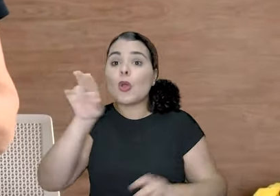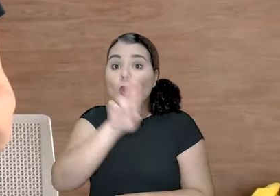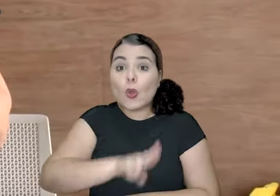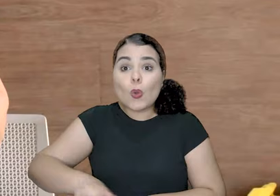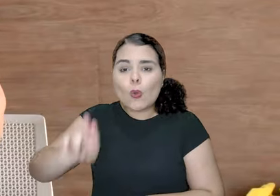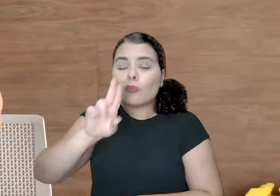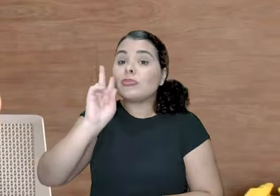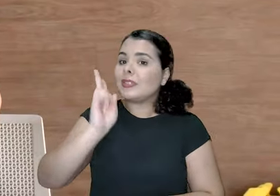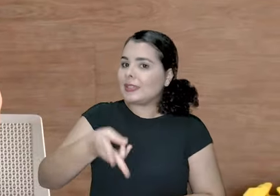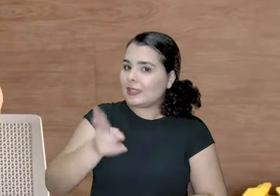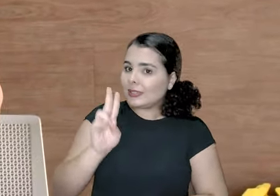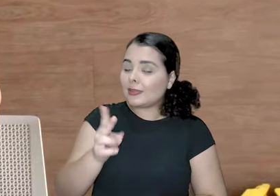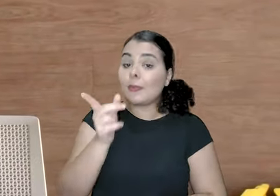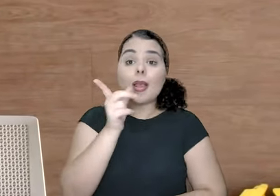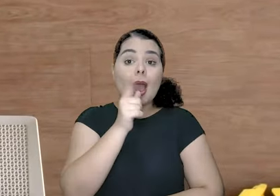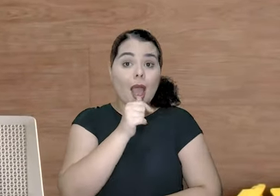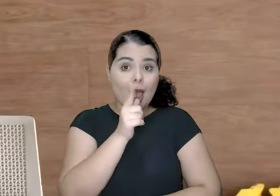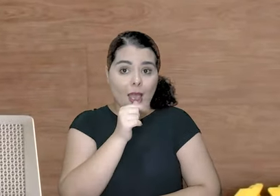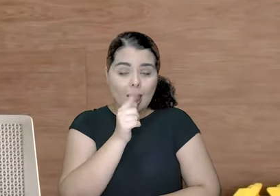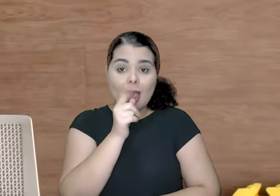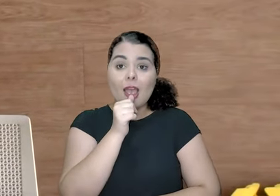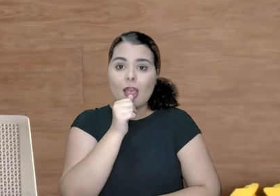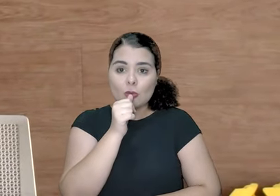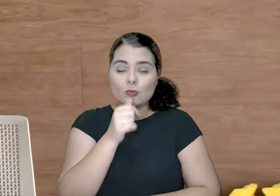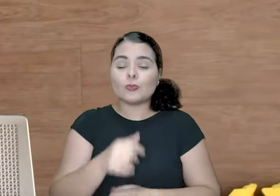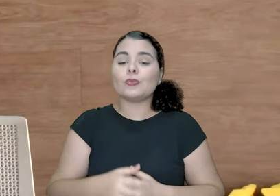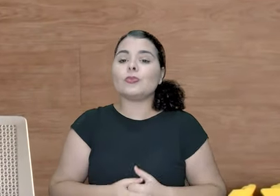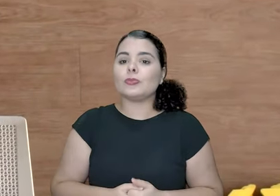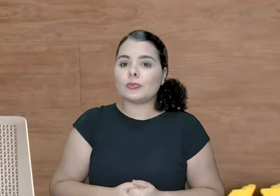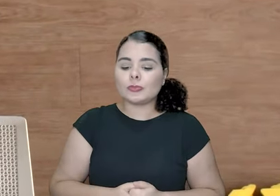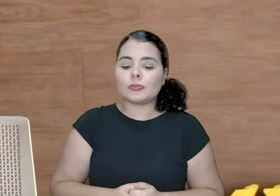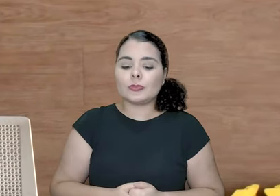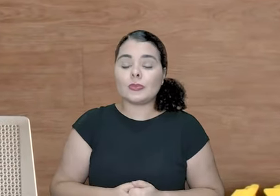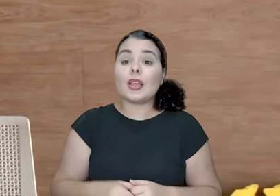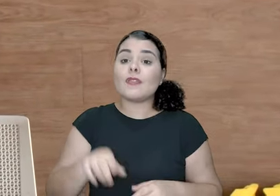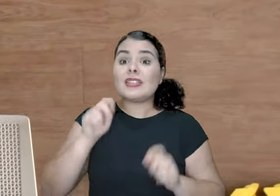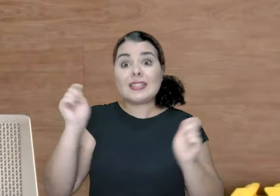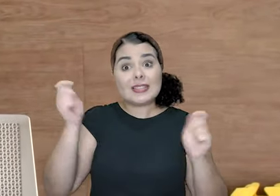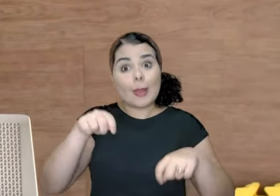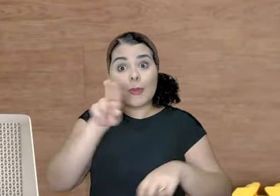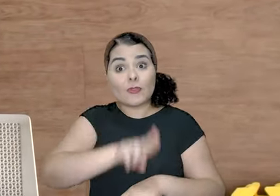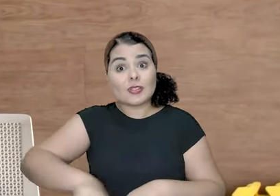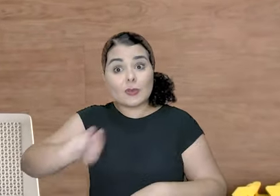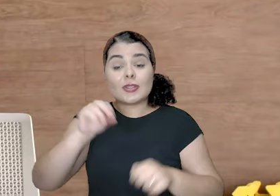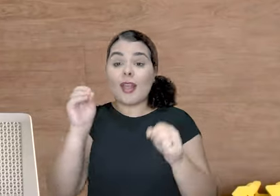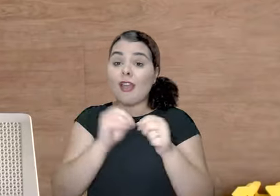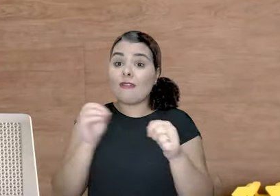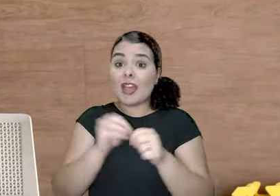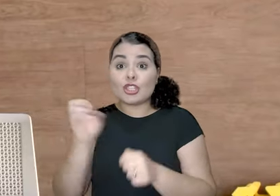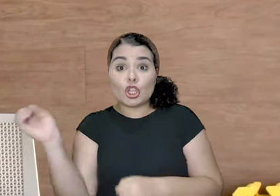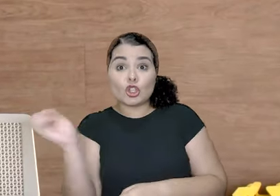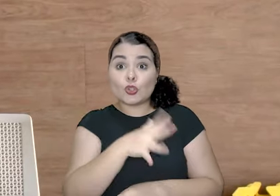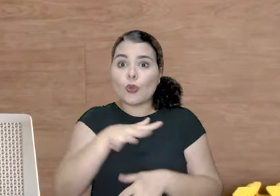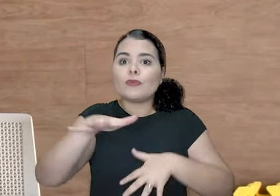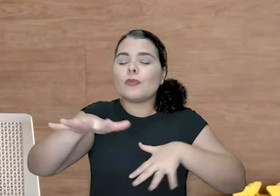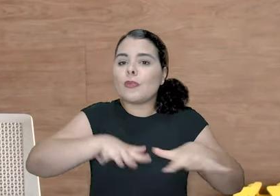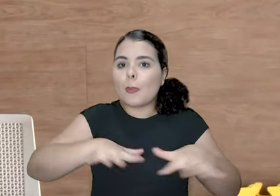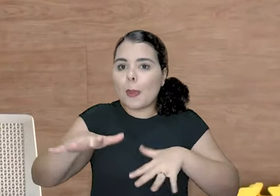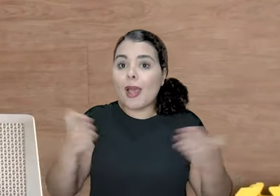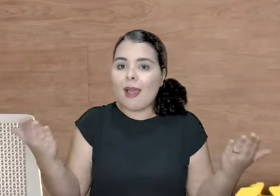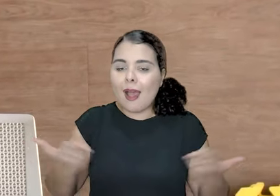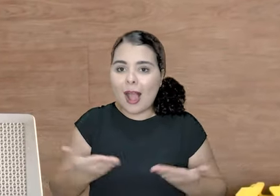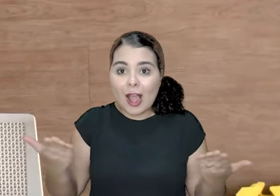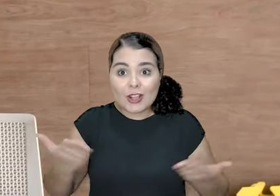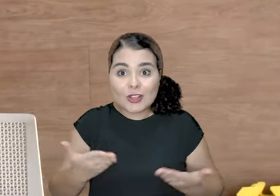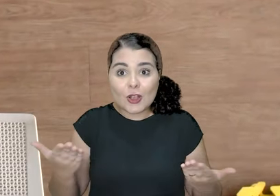sua garrafinha com peso para inventar e fazer novos movimentos. Agora, bora encontrar o